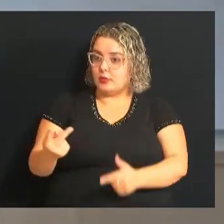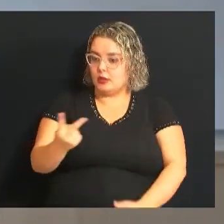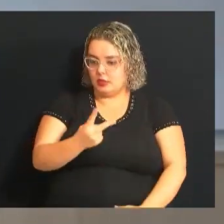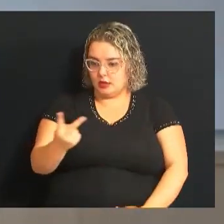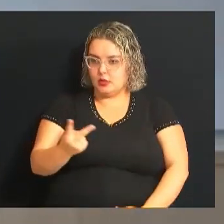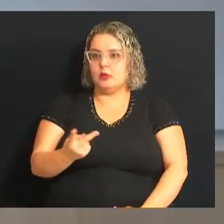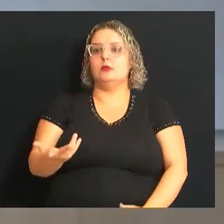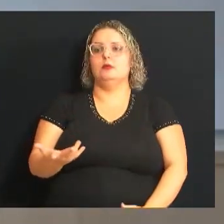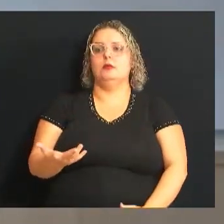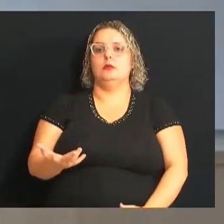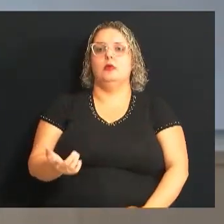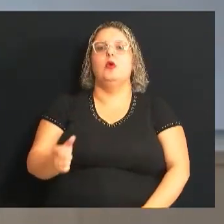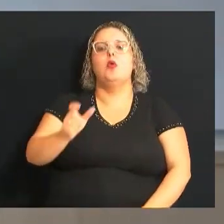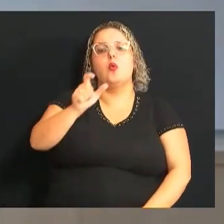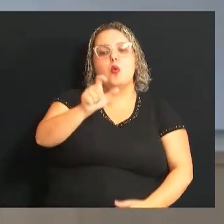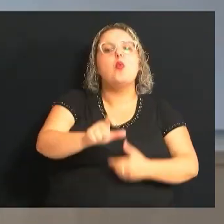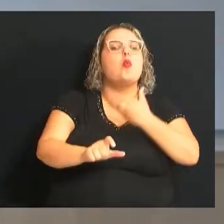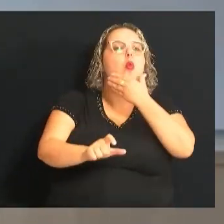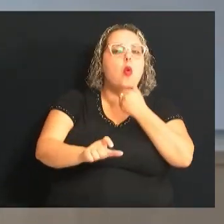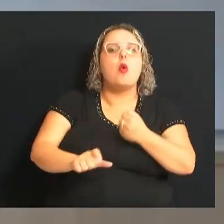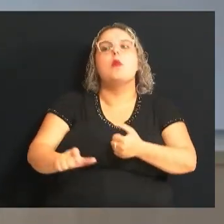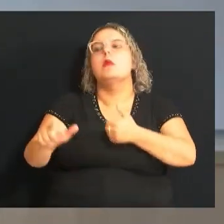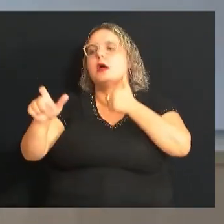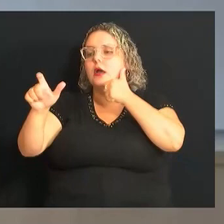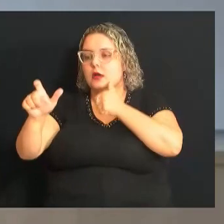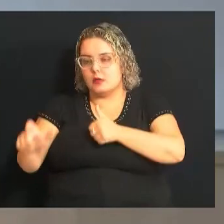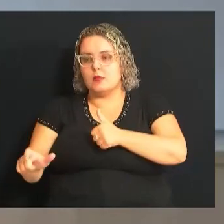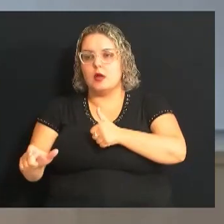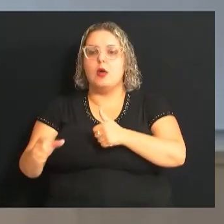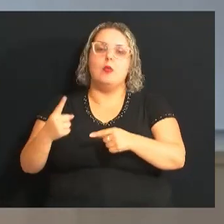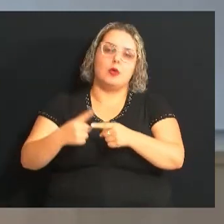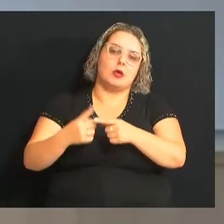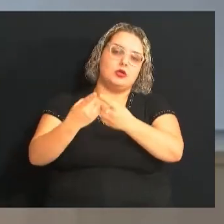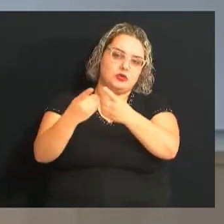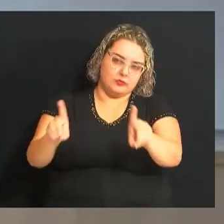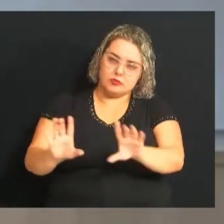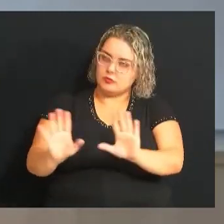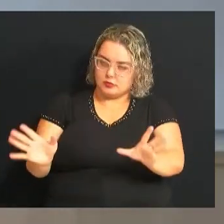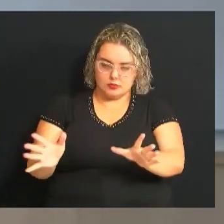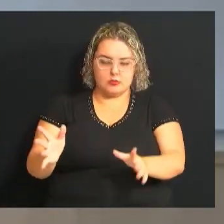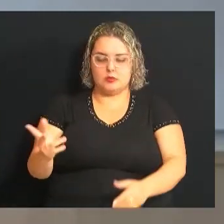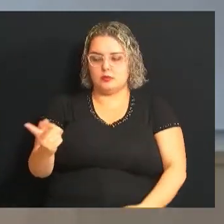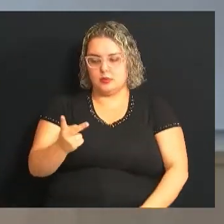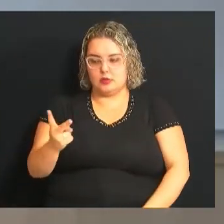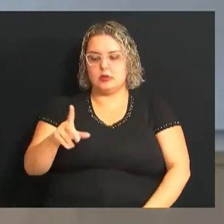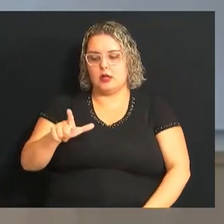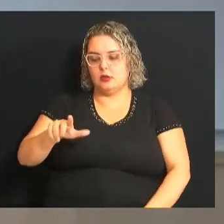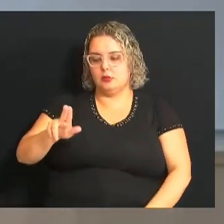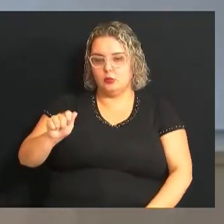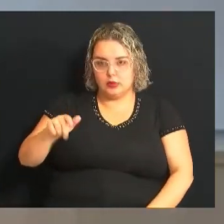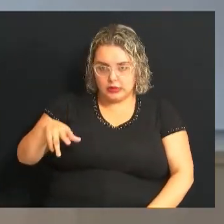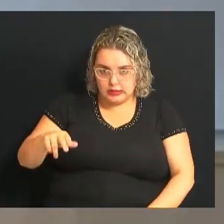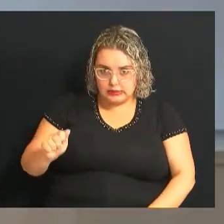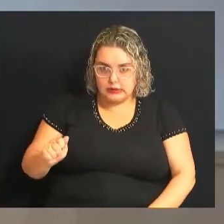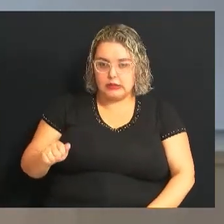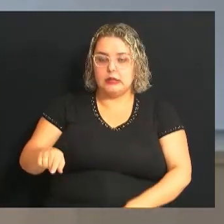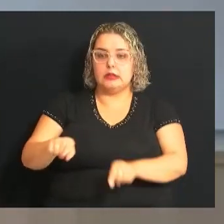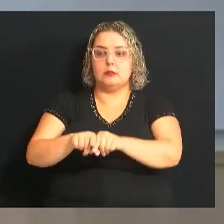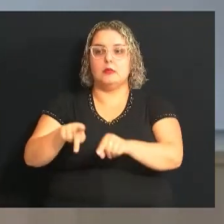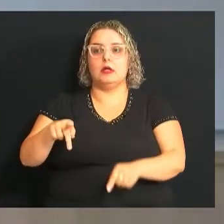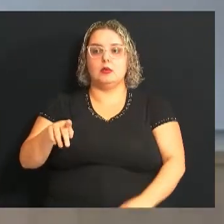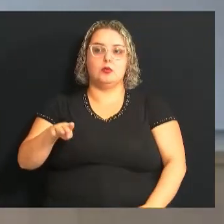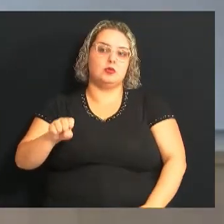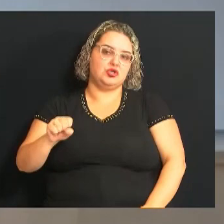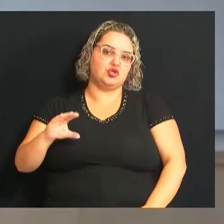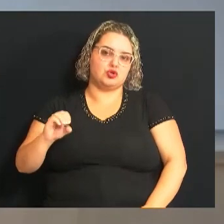casal parental, porque eu sei o casal conjugal já acabou no caso deles. Então, há um problema de